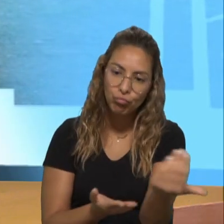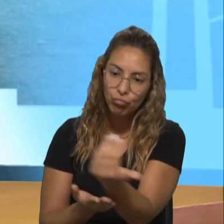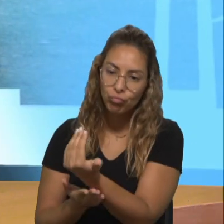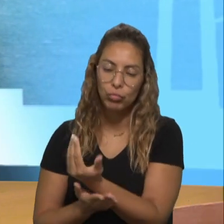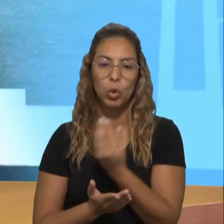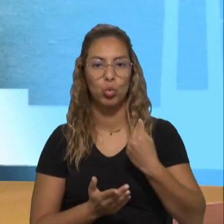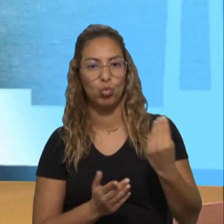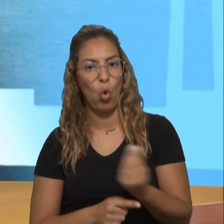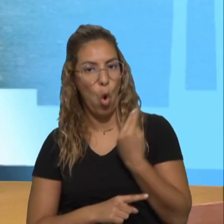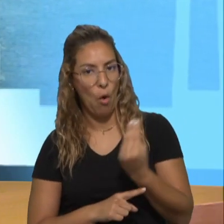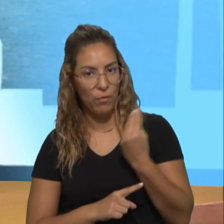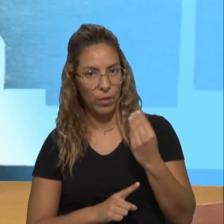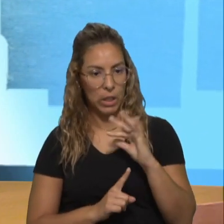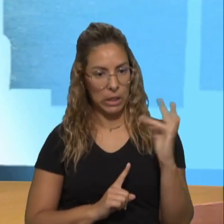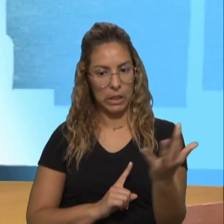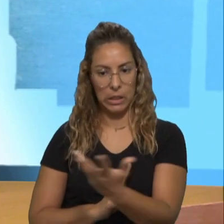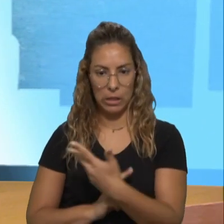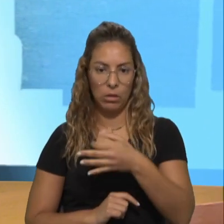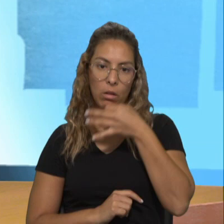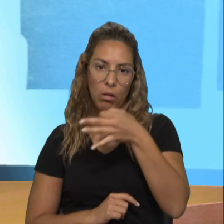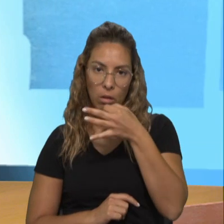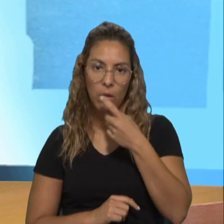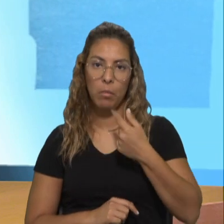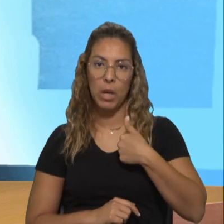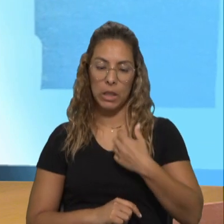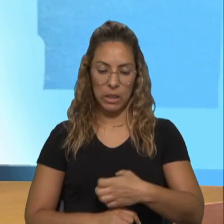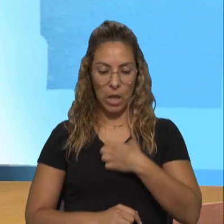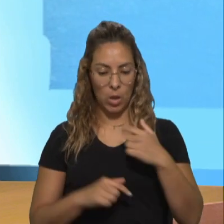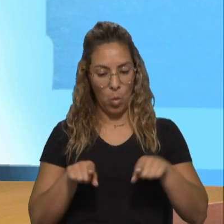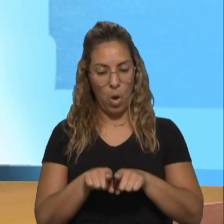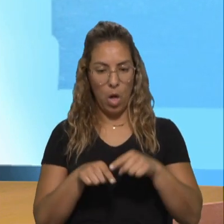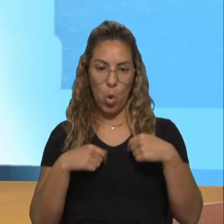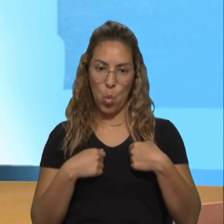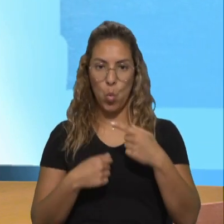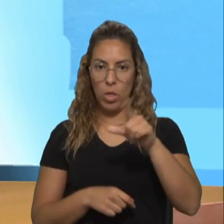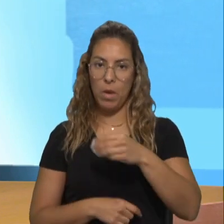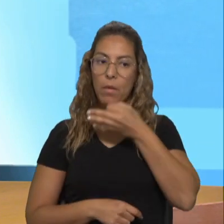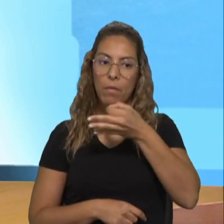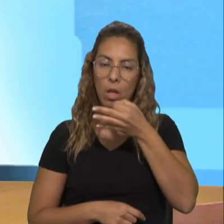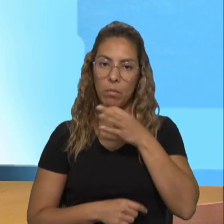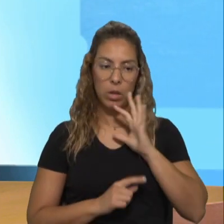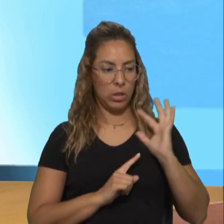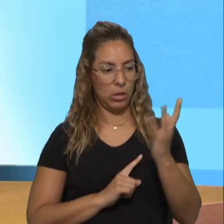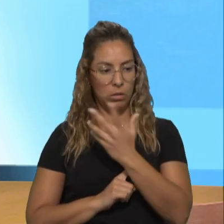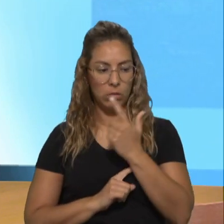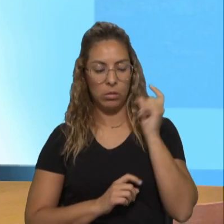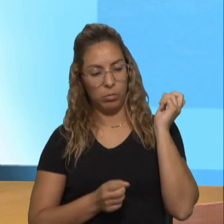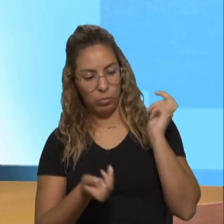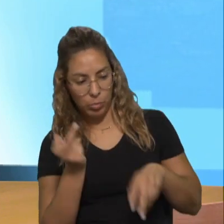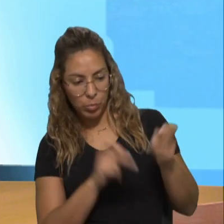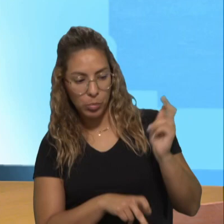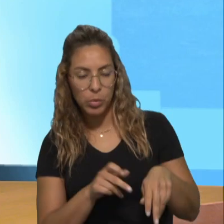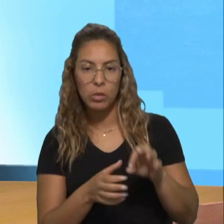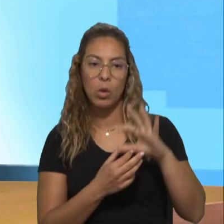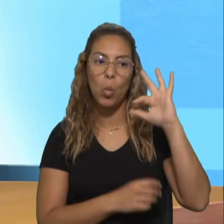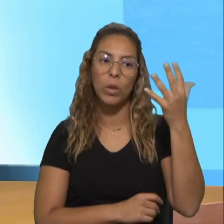também sentem que, de facto, nós temos uma palavra a dar sobre aquilo que nos rodeia e sobre aquilo que vai acontecendo